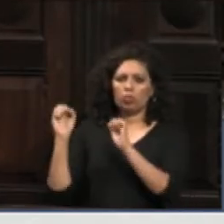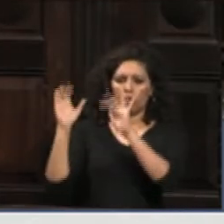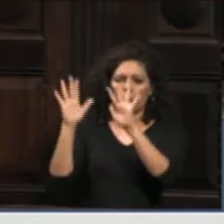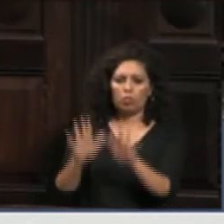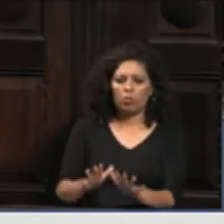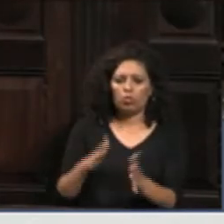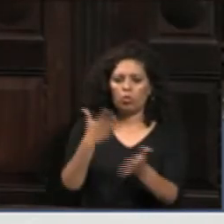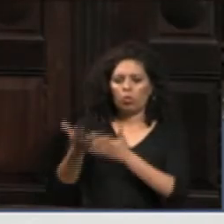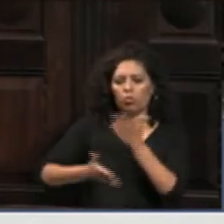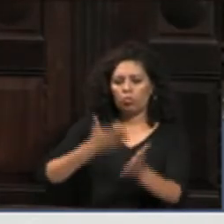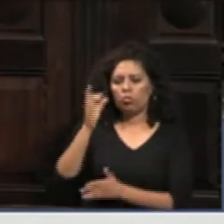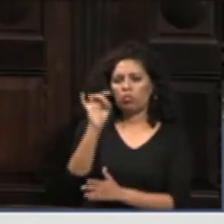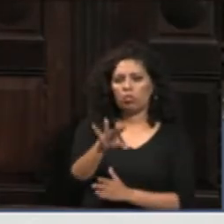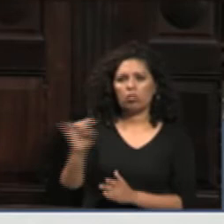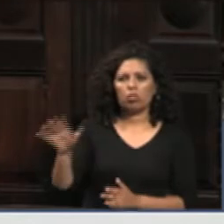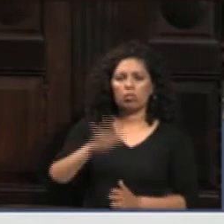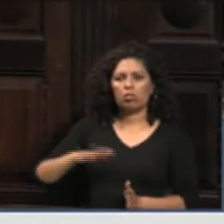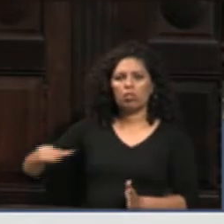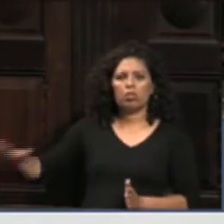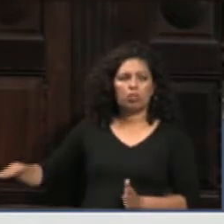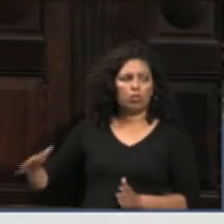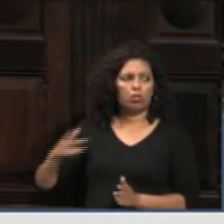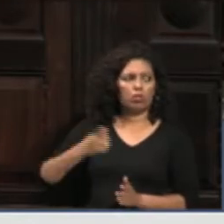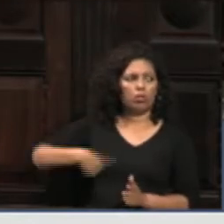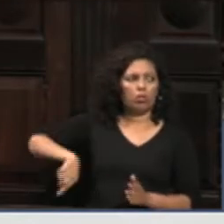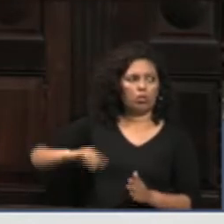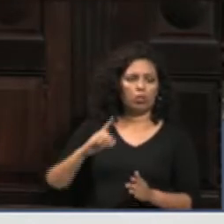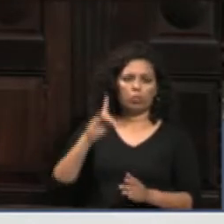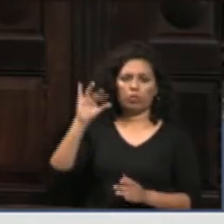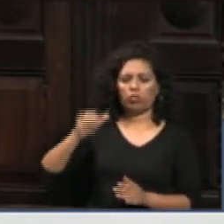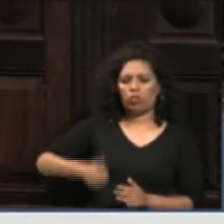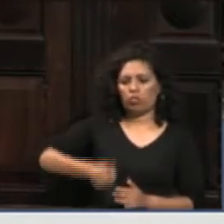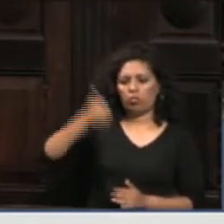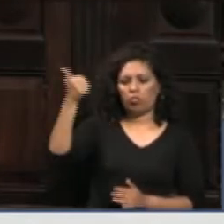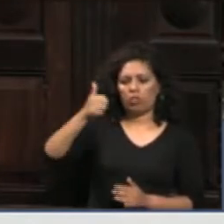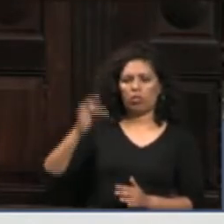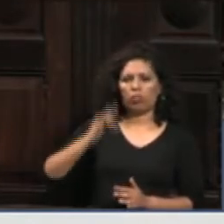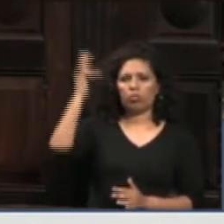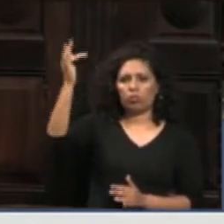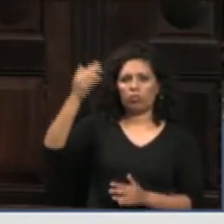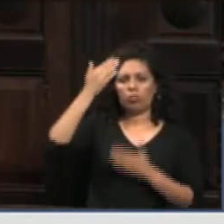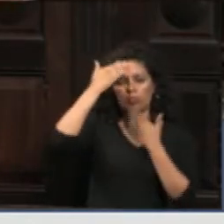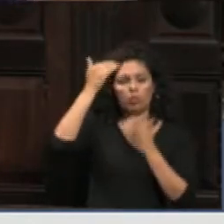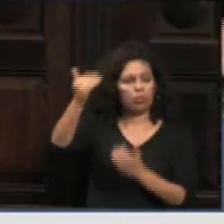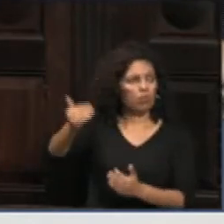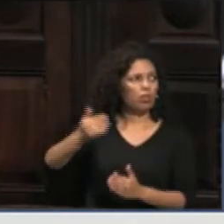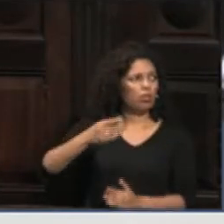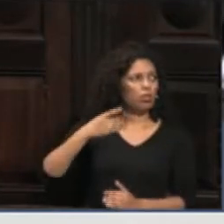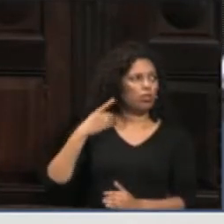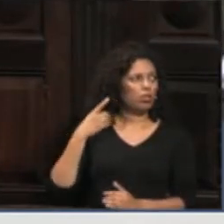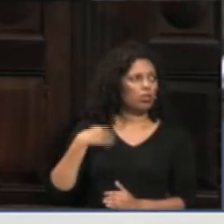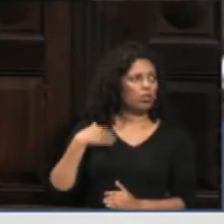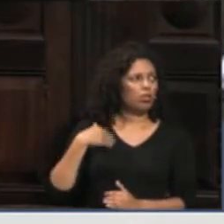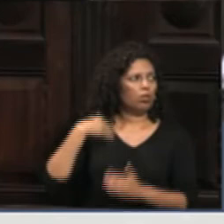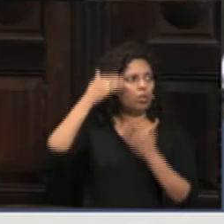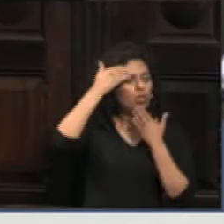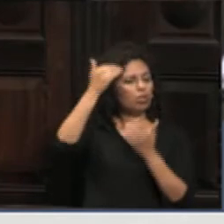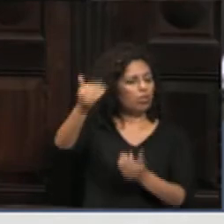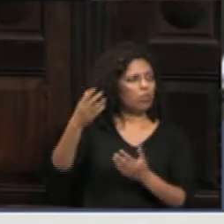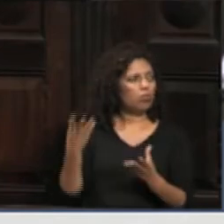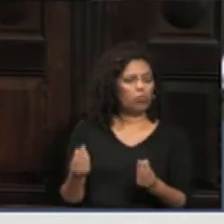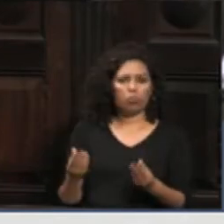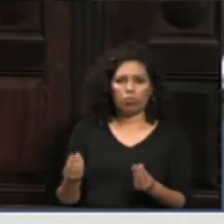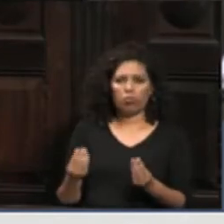as nossas crianças e que possa realmente dar dias melhores. Parabéns e muito obrigado. Deputado Tio Carlos, agradecendo muito